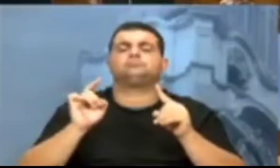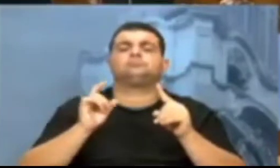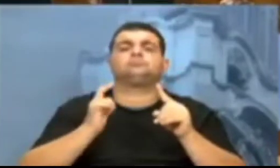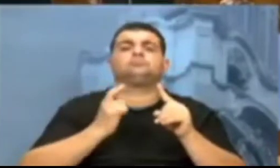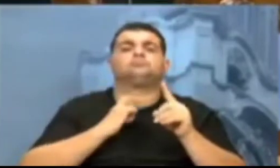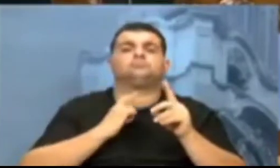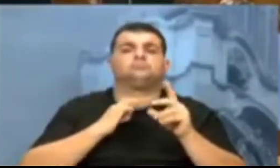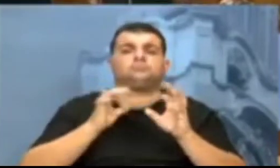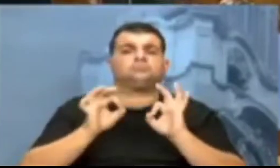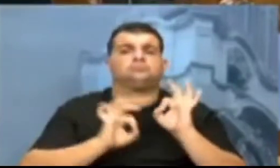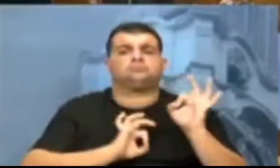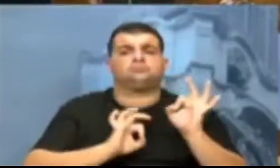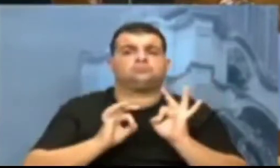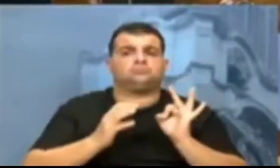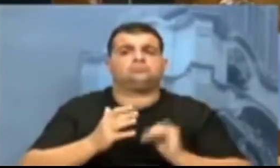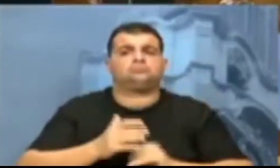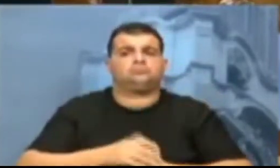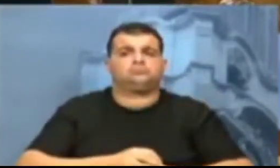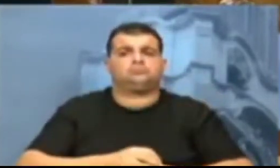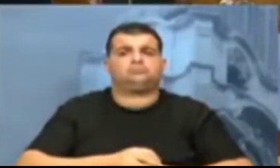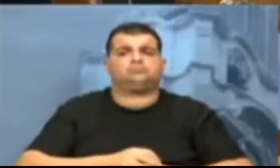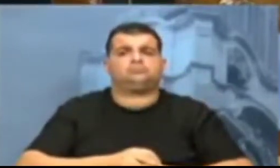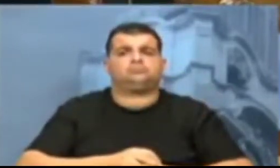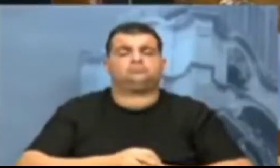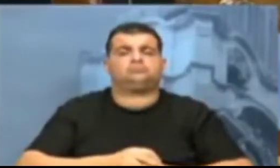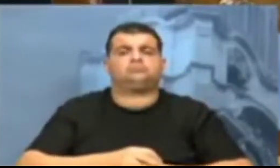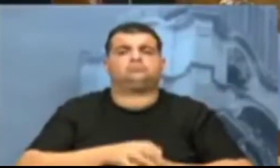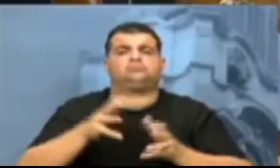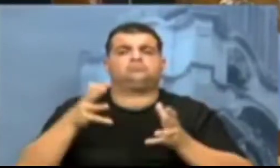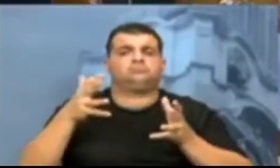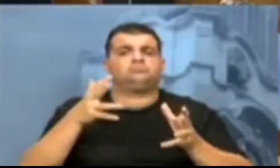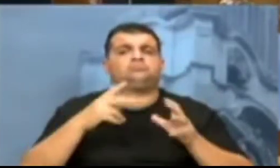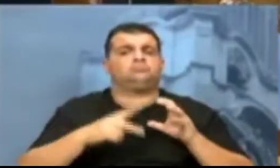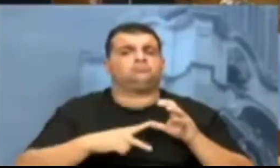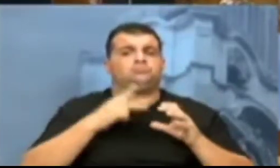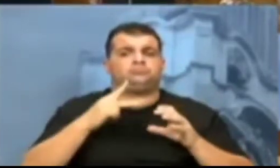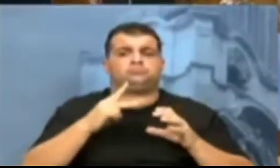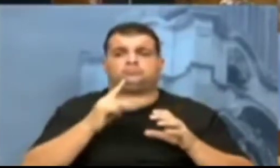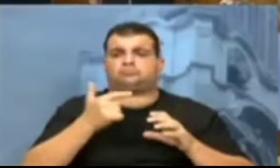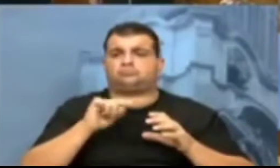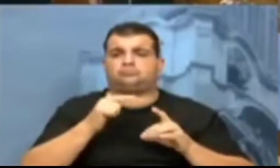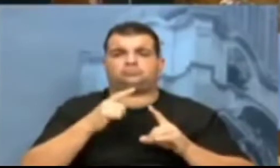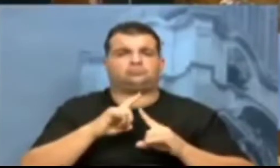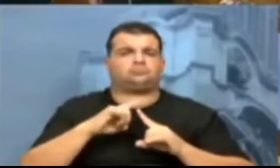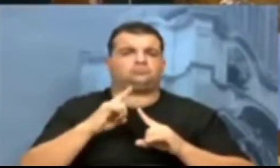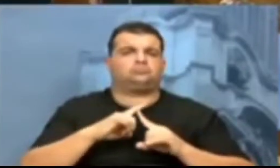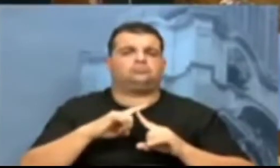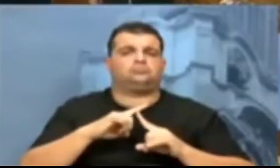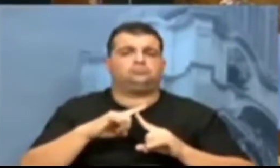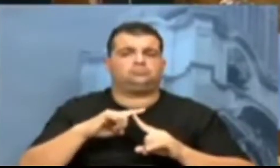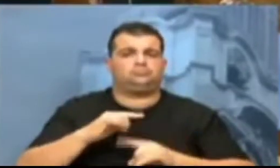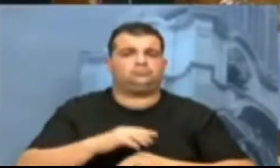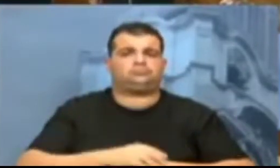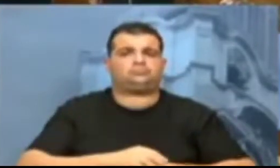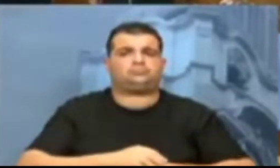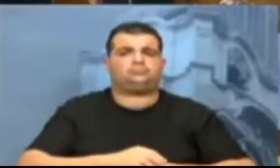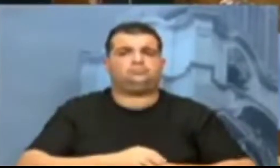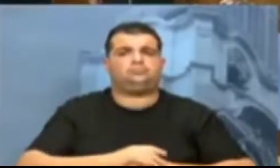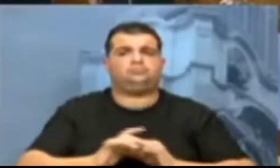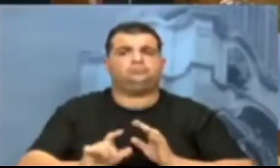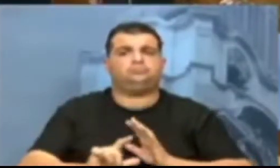esse projeto de lei, ele vem para a Câmara sem qualquer tipo de